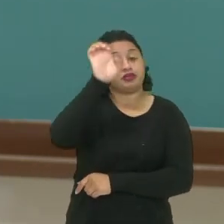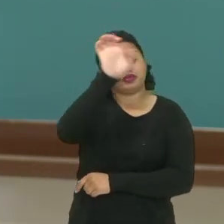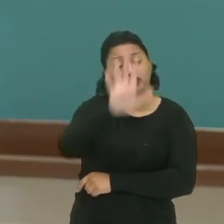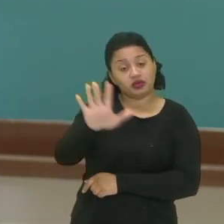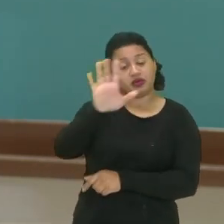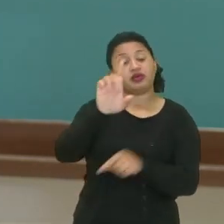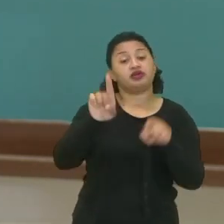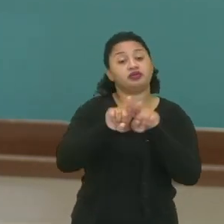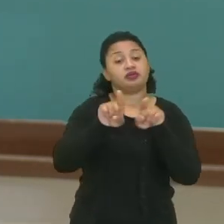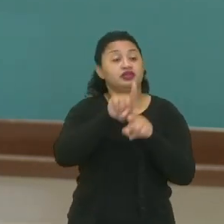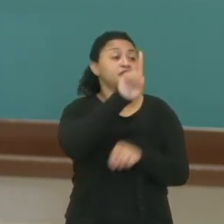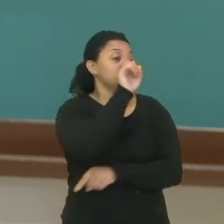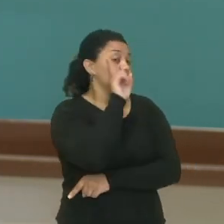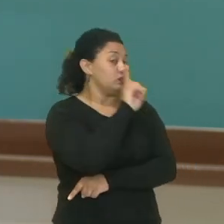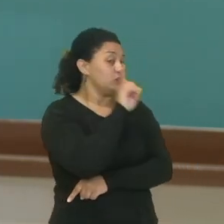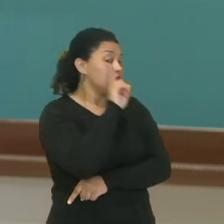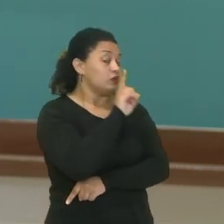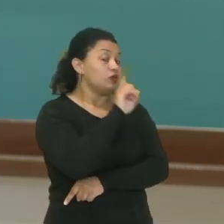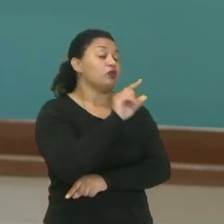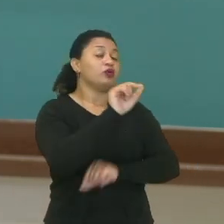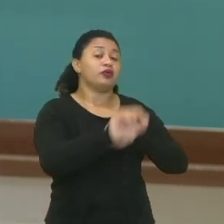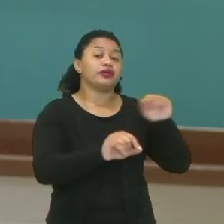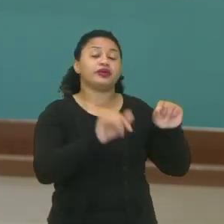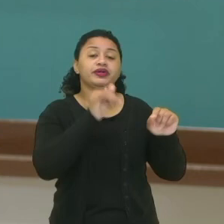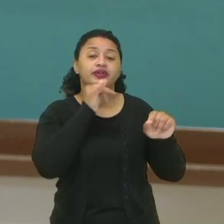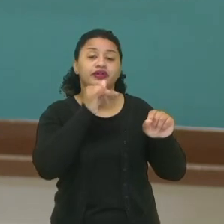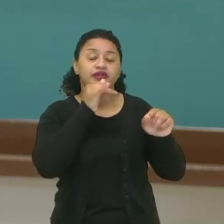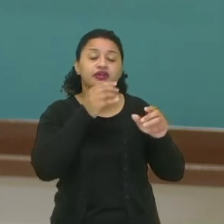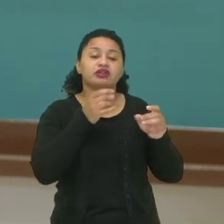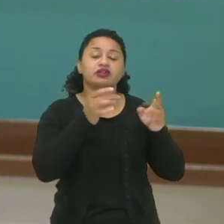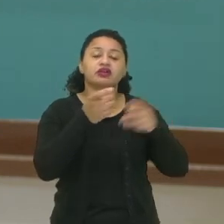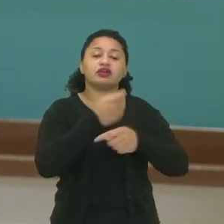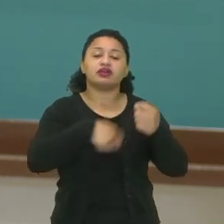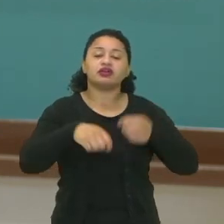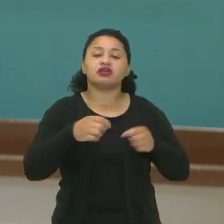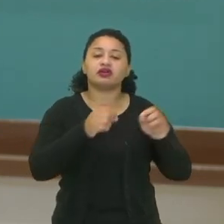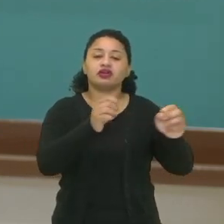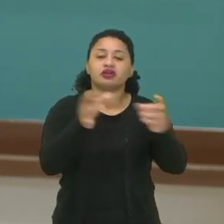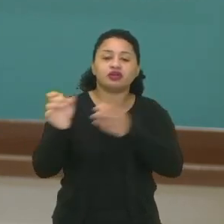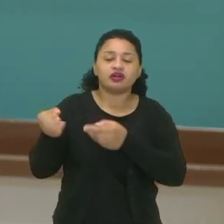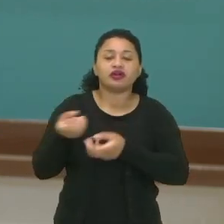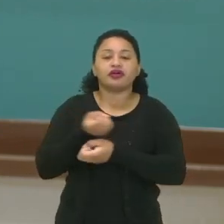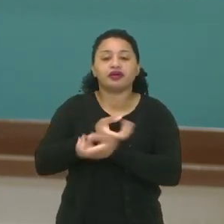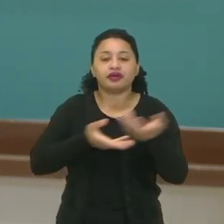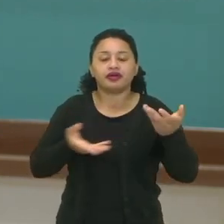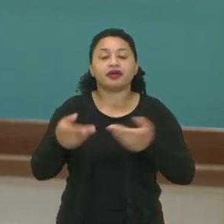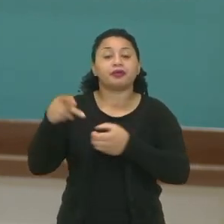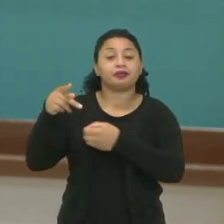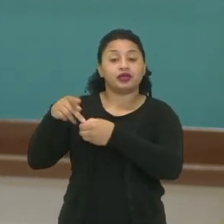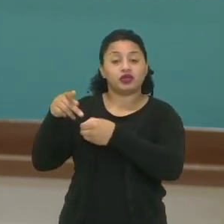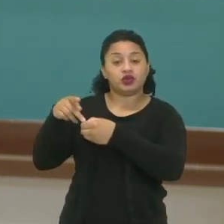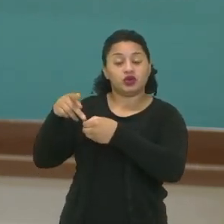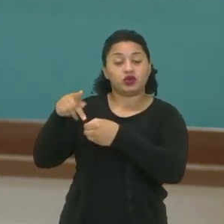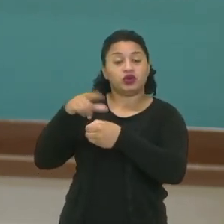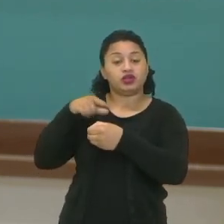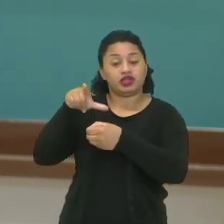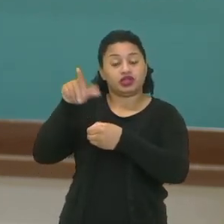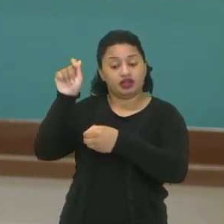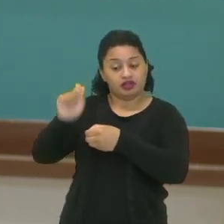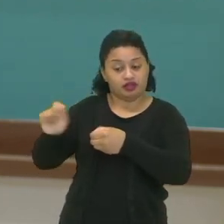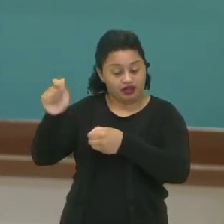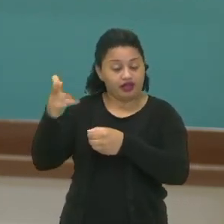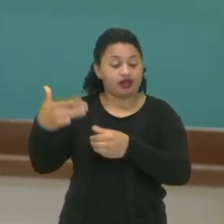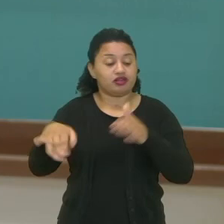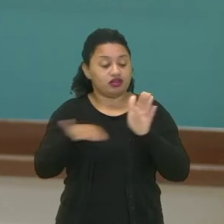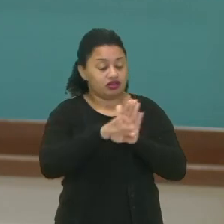dos Estados Unidos da América, quanto, por exemplo, a distribuição do petróleo, né, que sai do Oriente Médio e chegando até a Europa